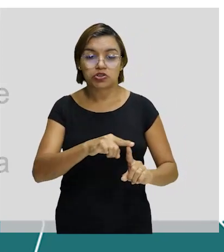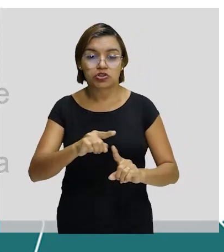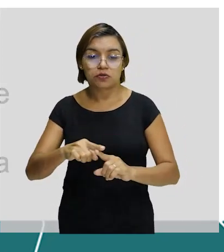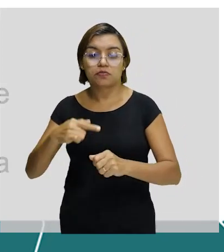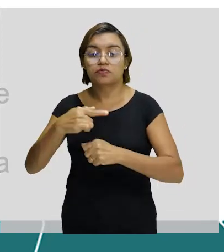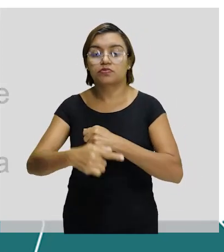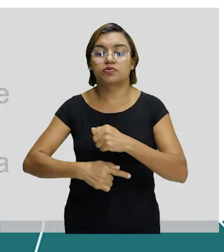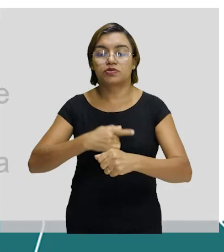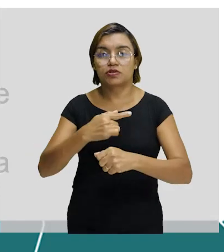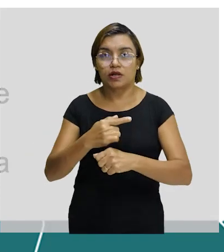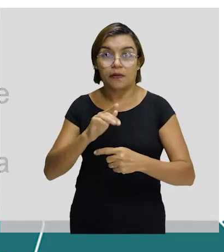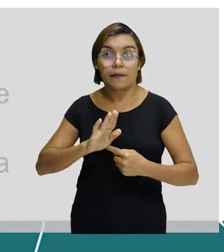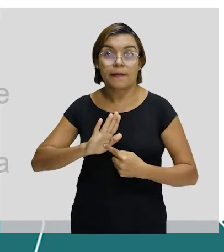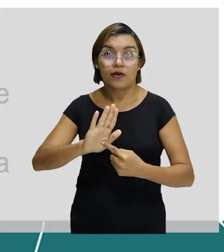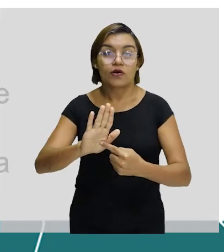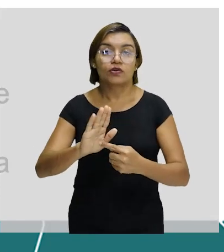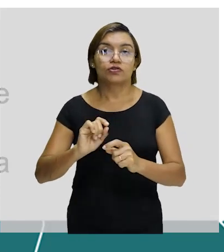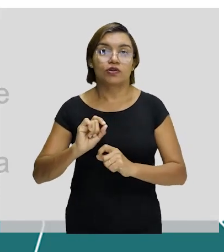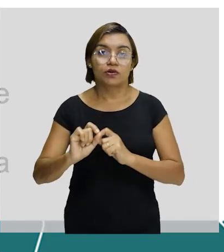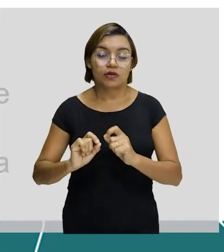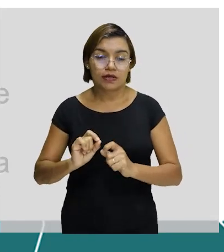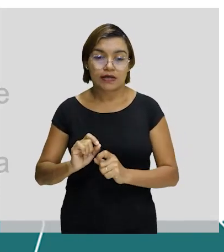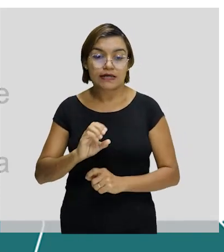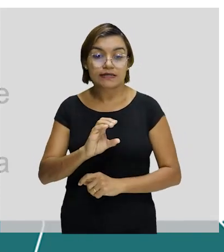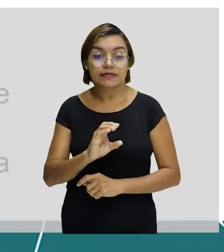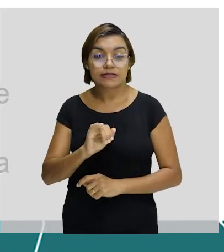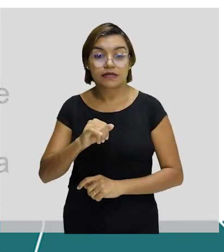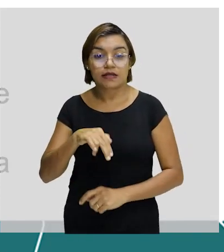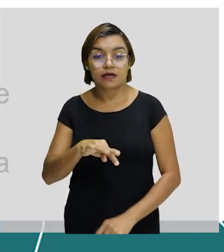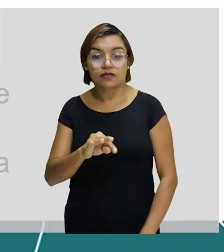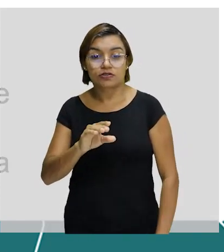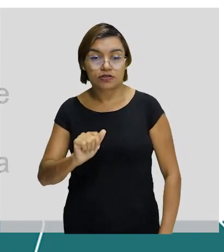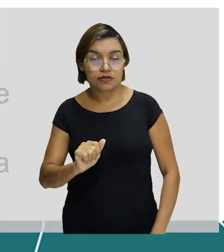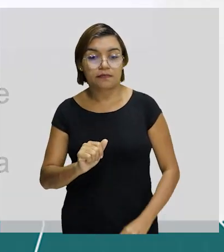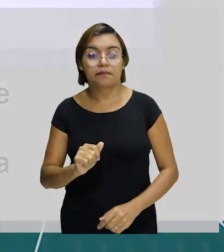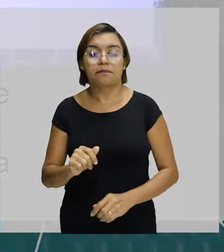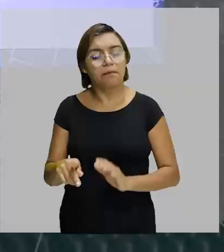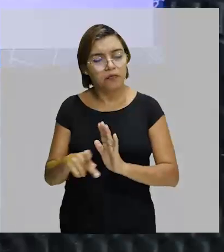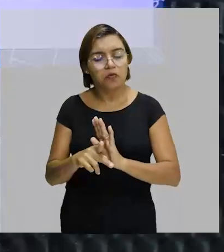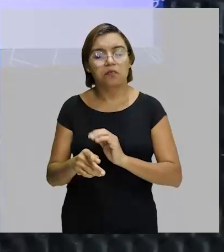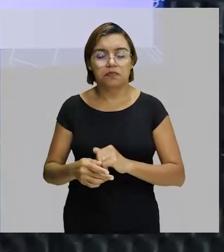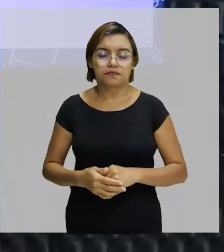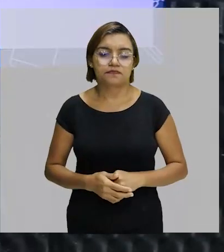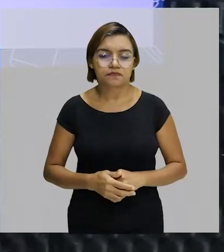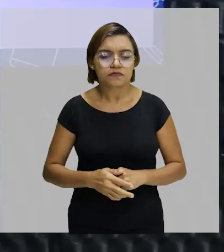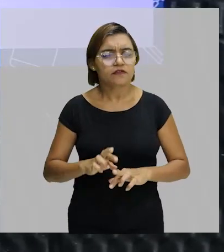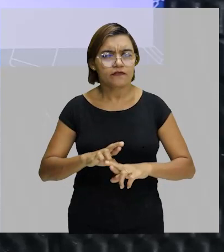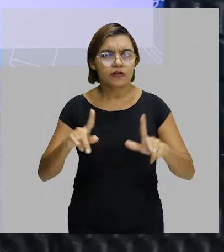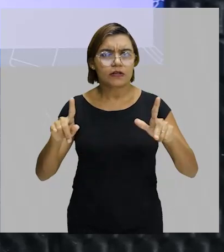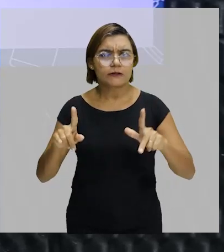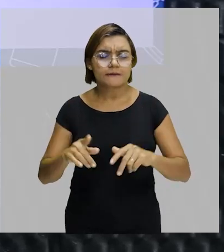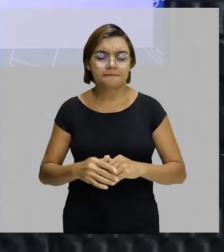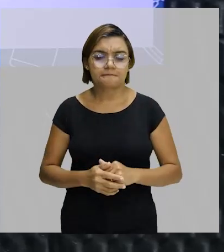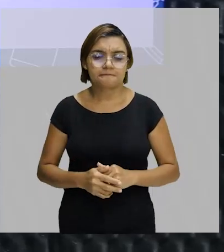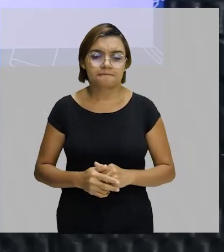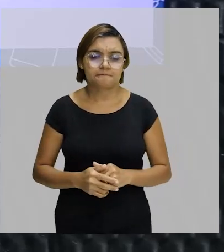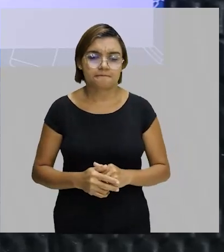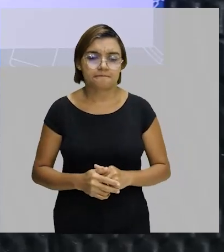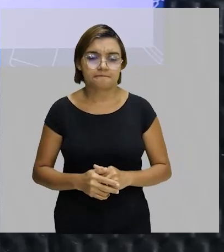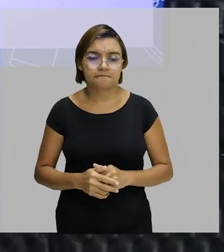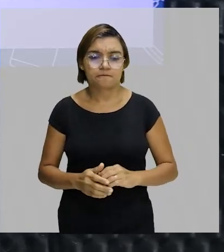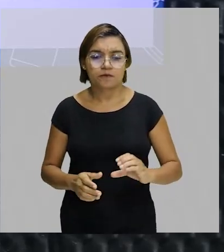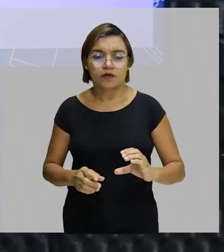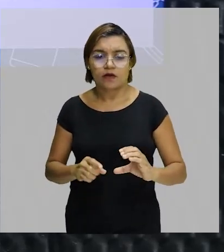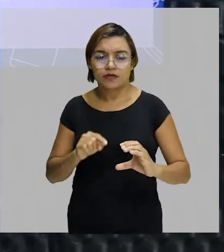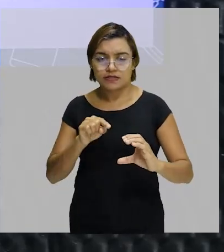átomo vai apresentar essa cinética, né, própria, essa cinética diferente. A constante